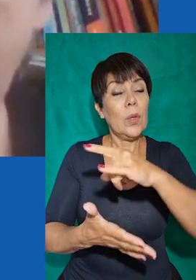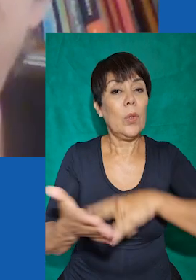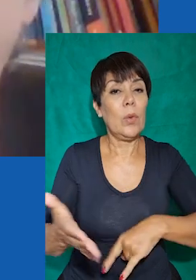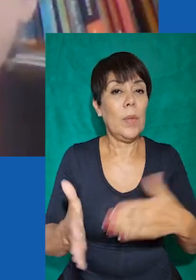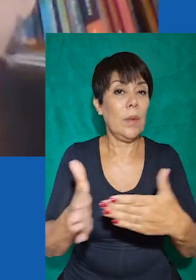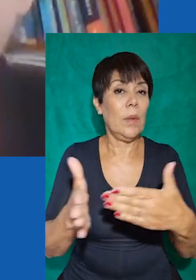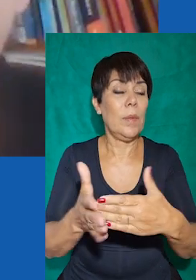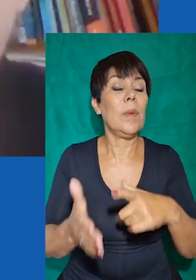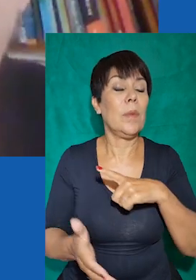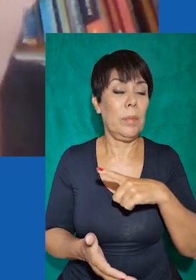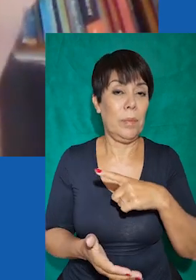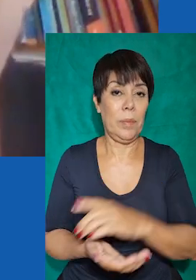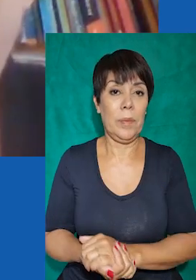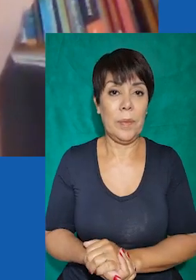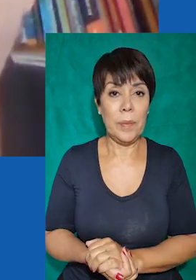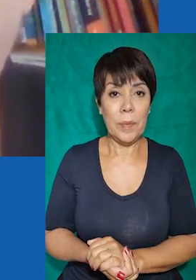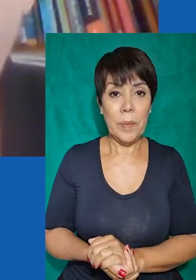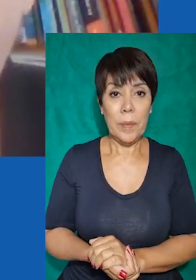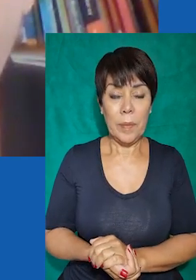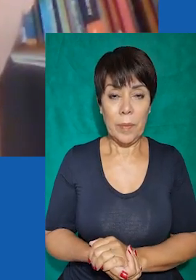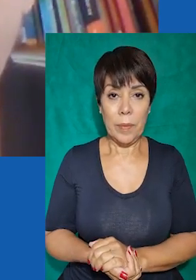pela delimitação, né? Bom,